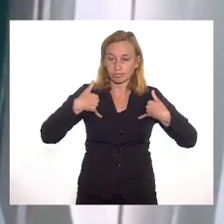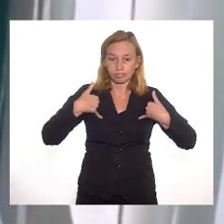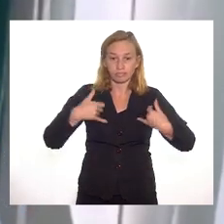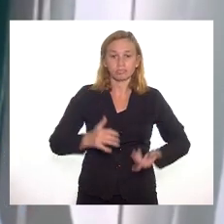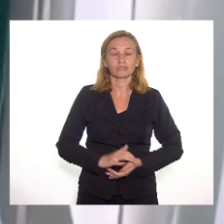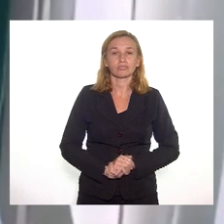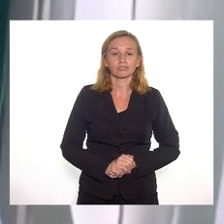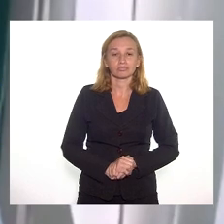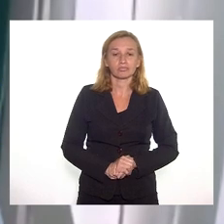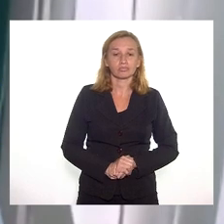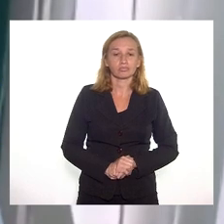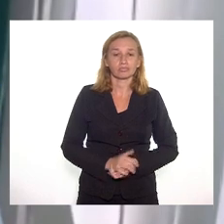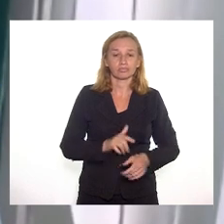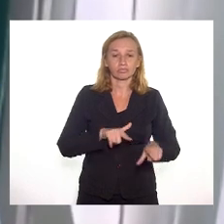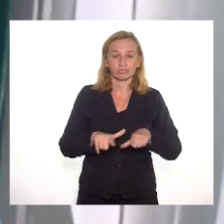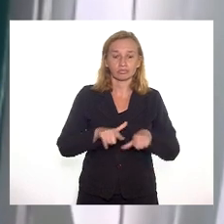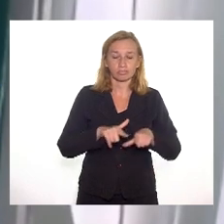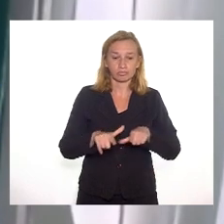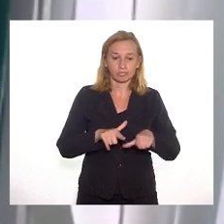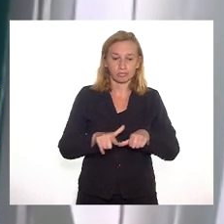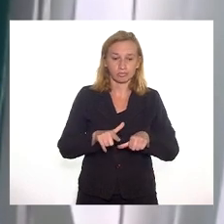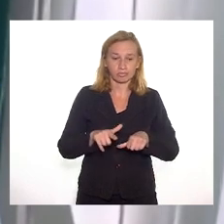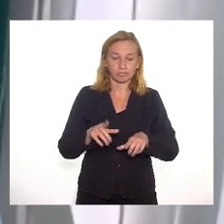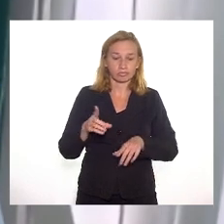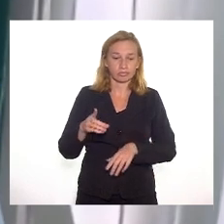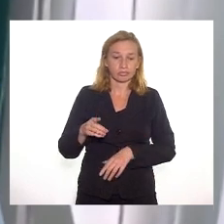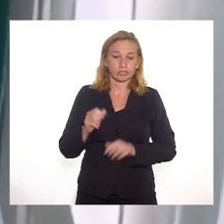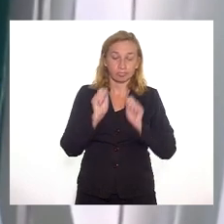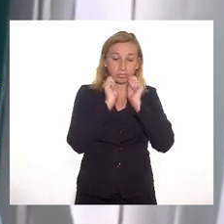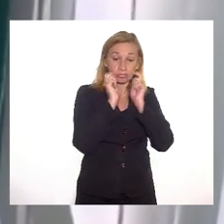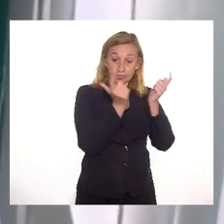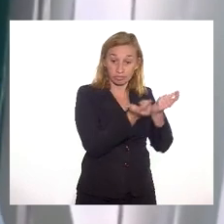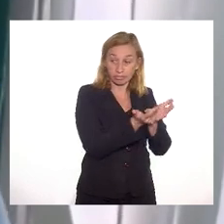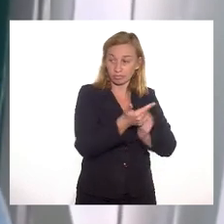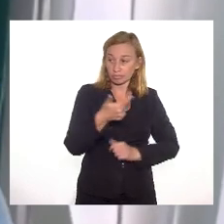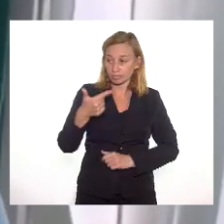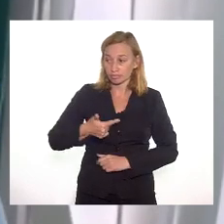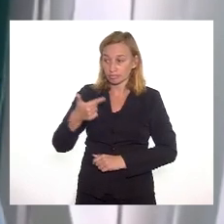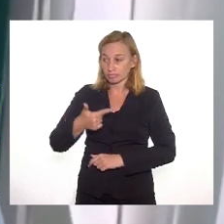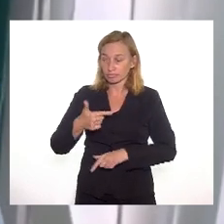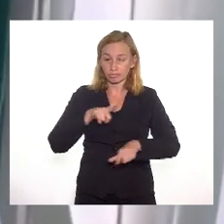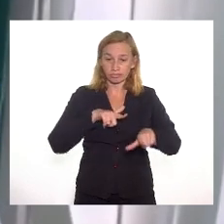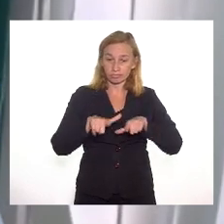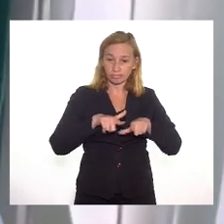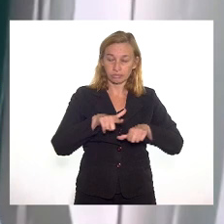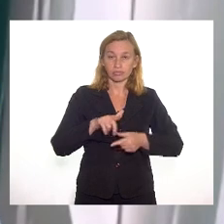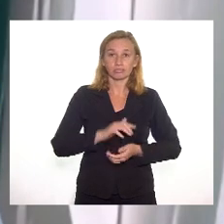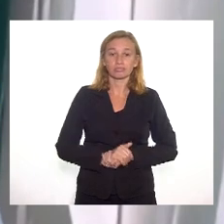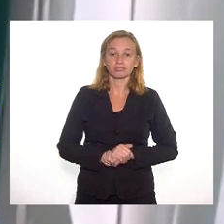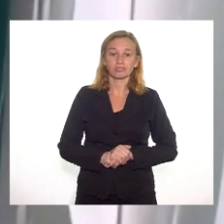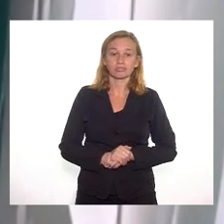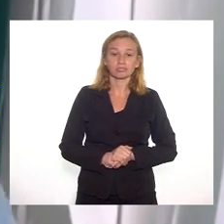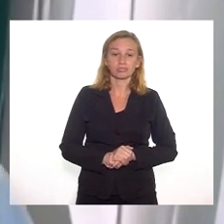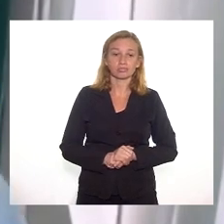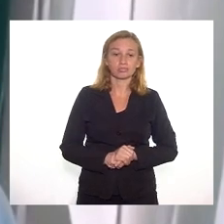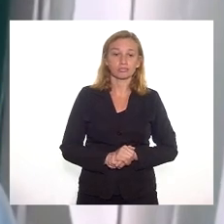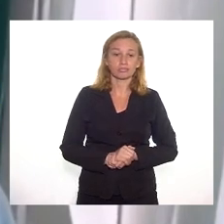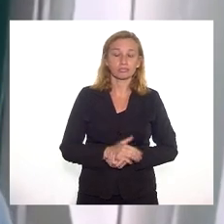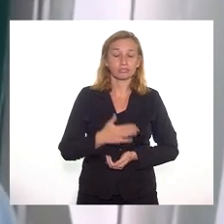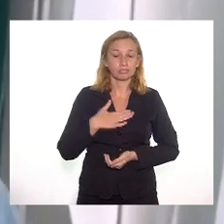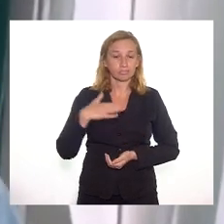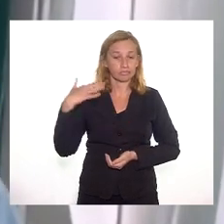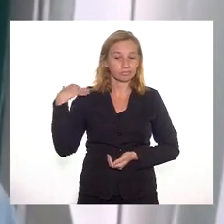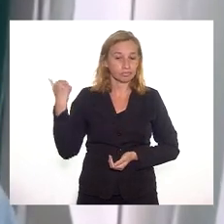do meu orgulho de exercer o mandato na Assembleia Legislativa nesta minha segunda legislatura consecutiva, tendo ao meu